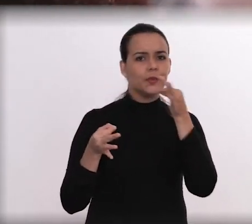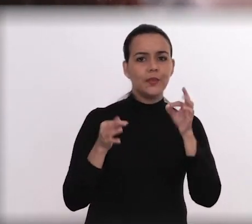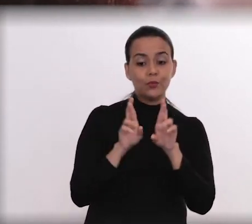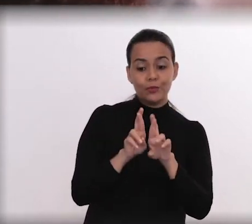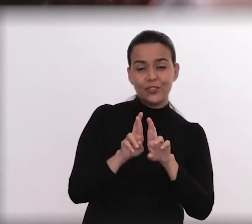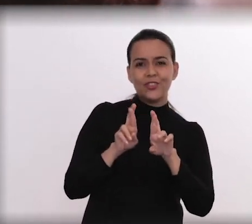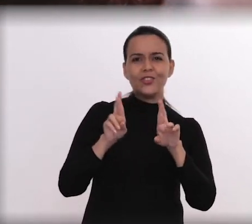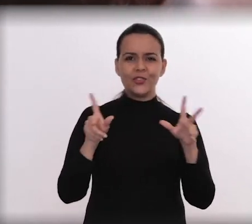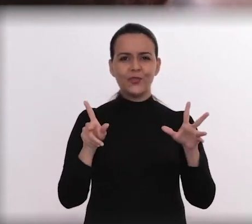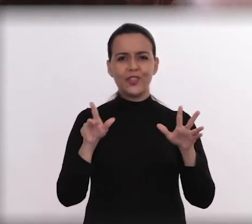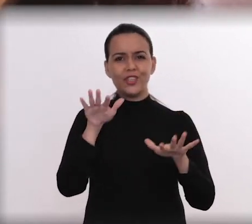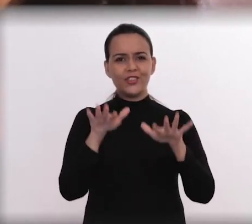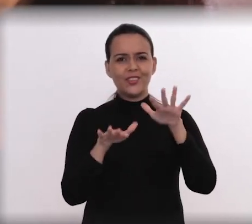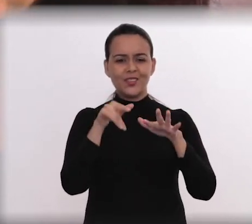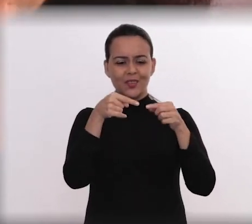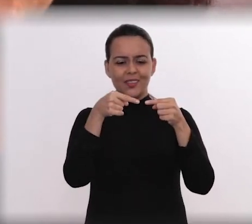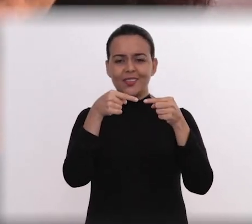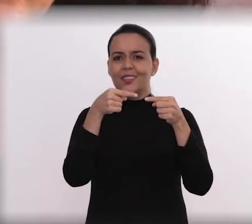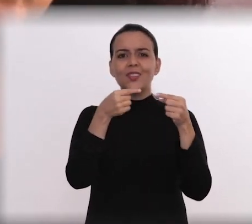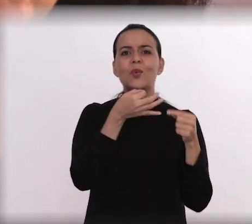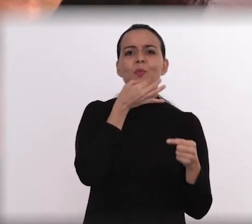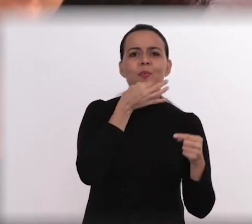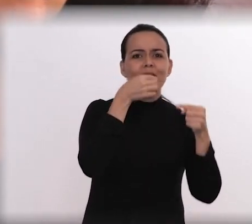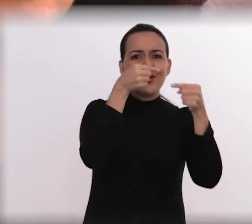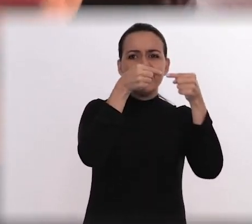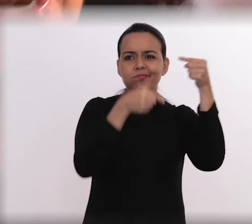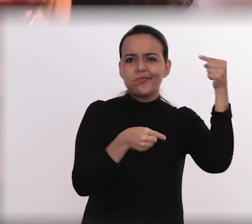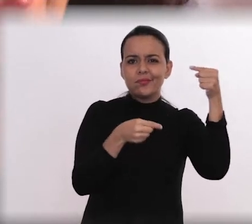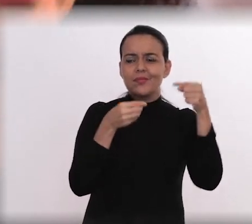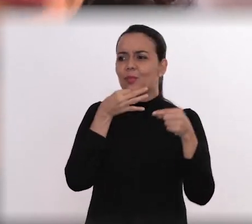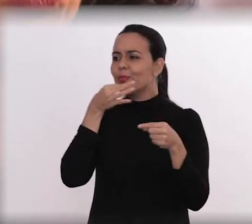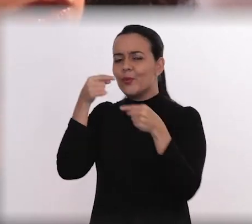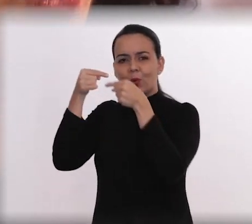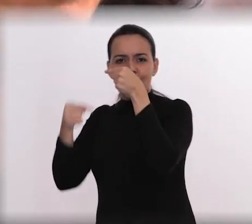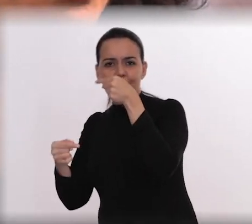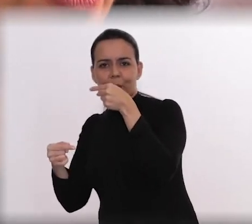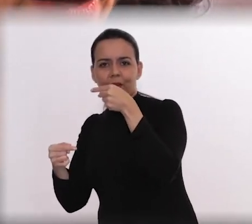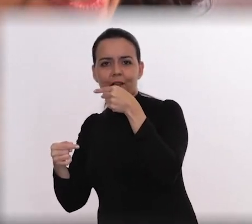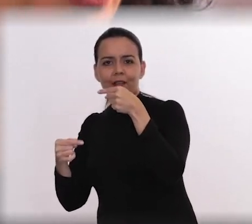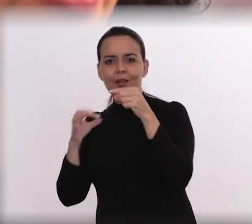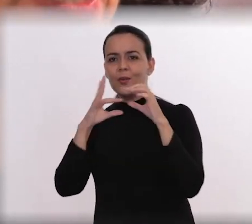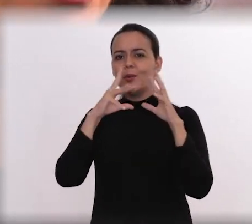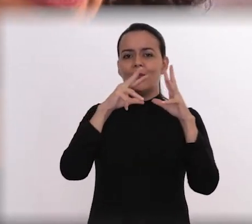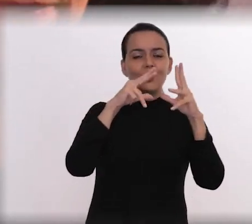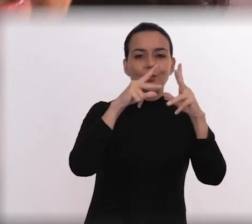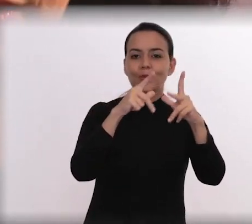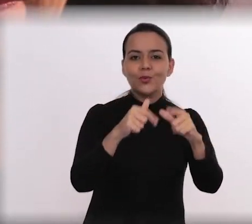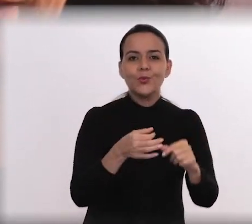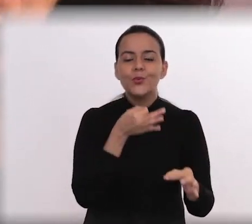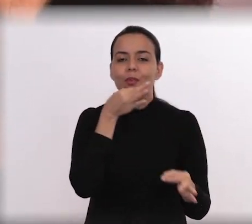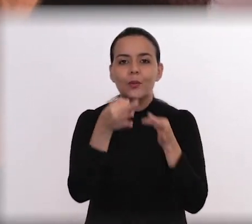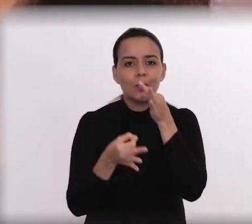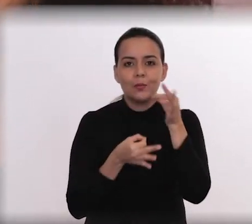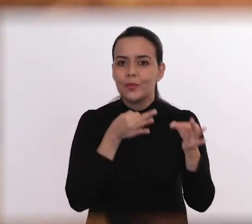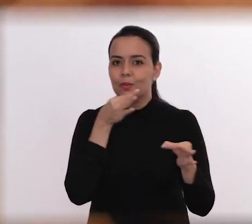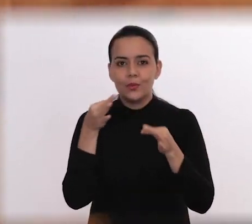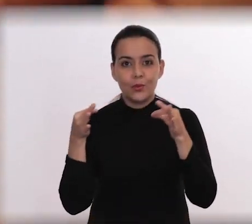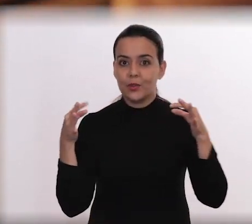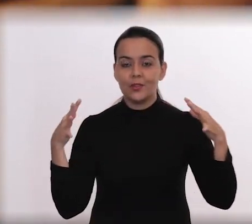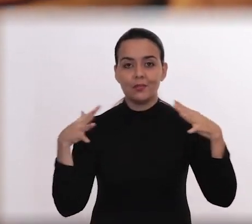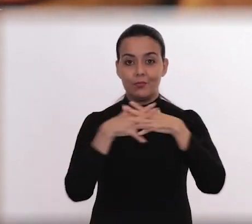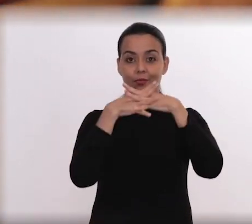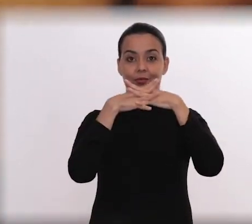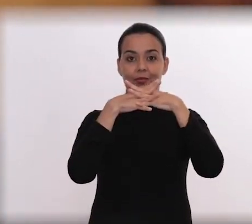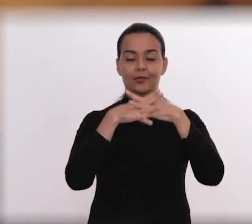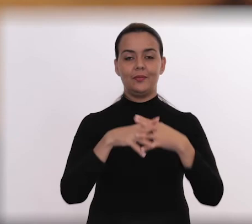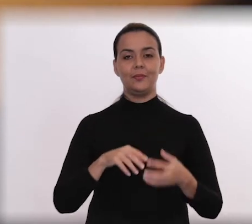afirmação dessas artistas, a gente tem a afirmação de um discurso que nega essa autonomia incisiva no caso da Anita.